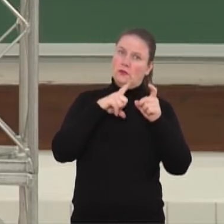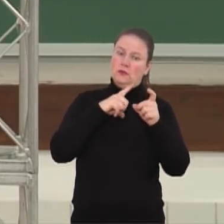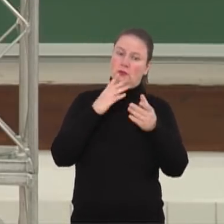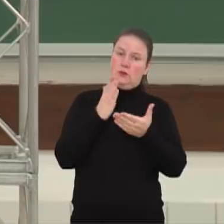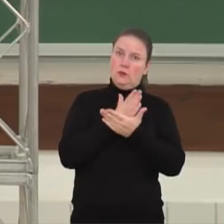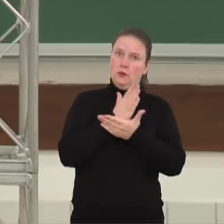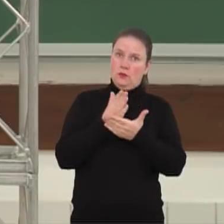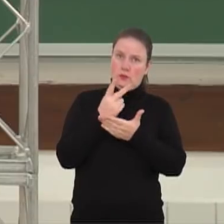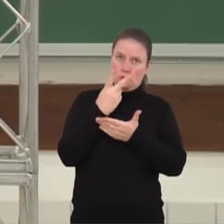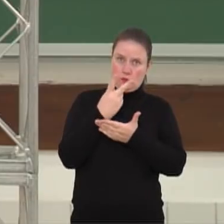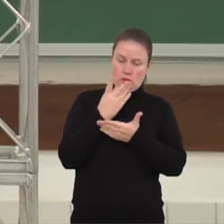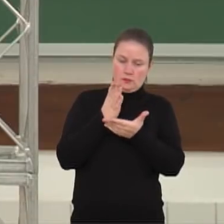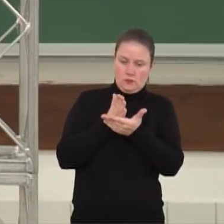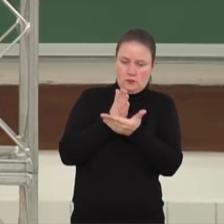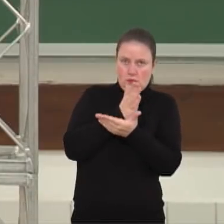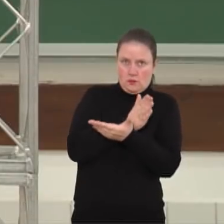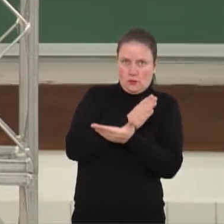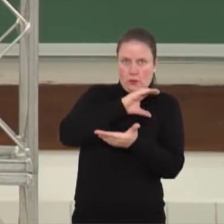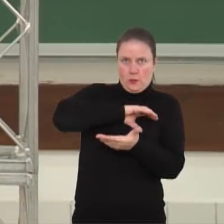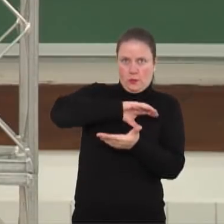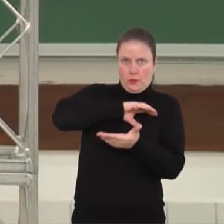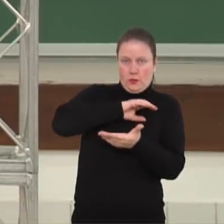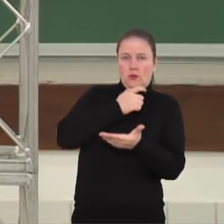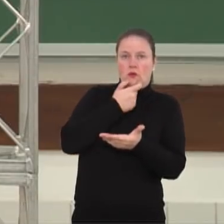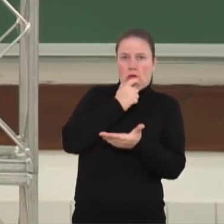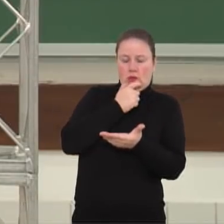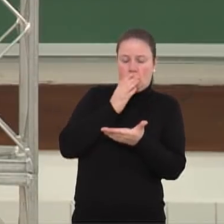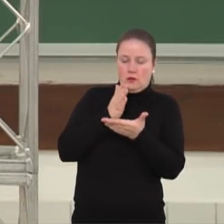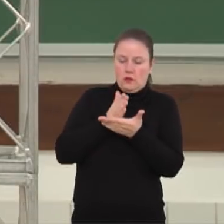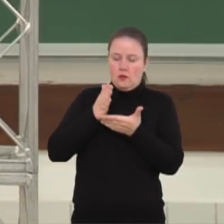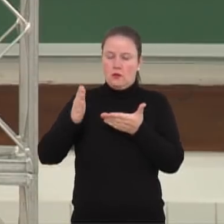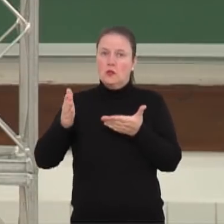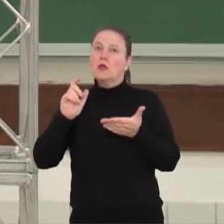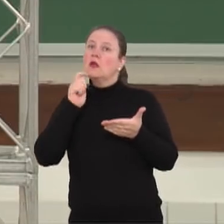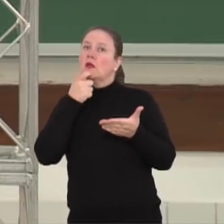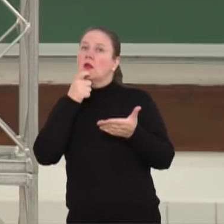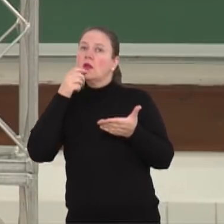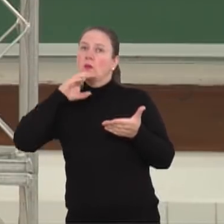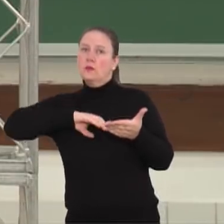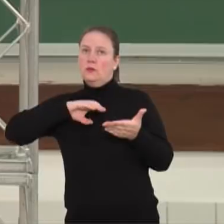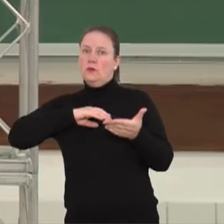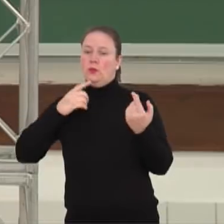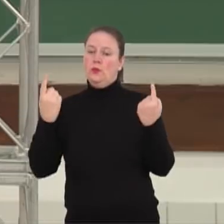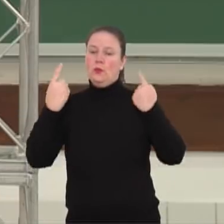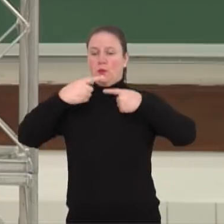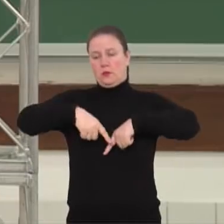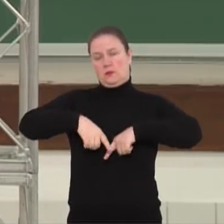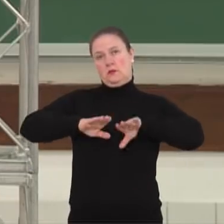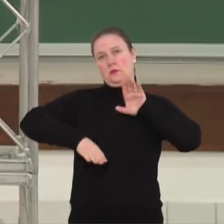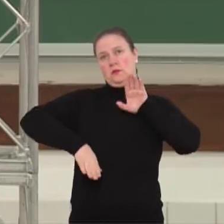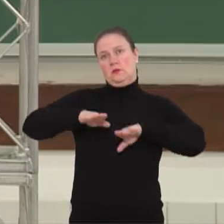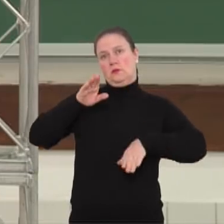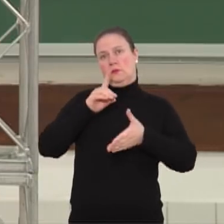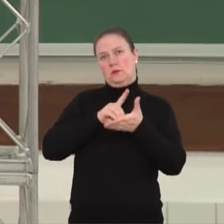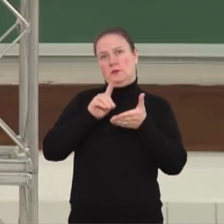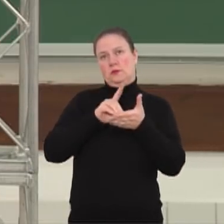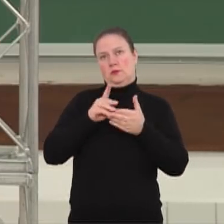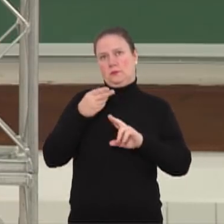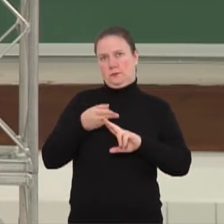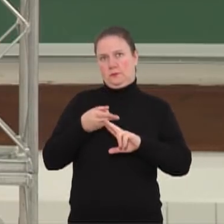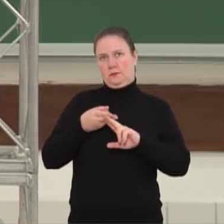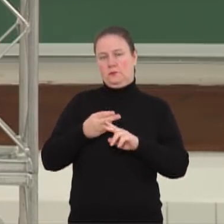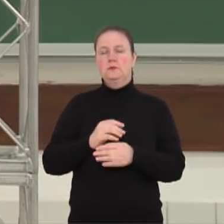duas partes, né? Uma parte que é português e inglês e outra parte inglês-português, ou vice-versa, depende do dicionário que você tem aí em